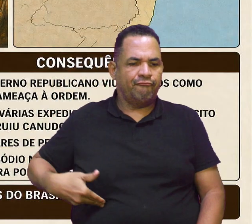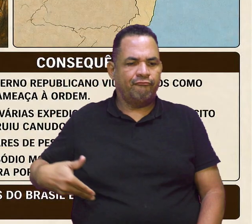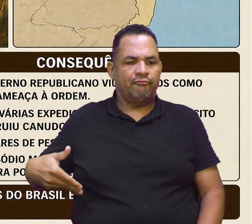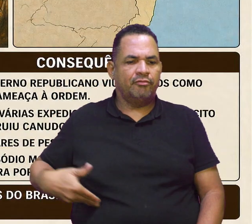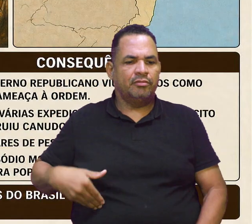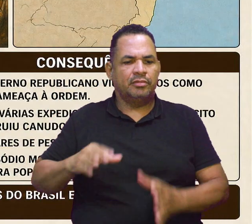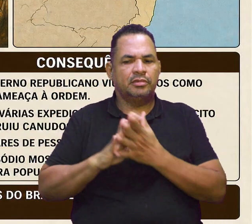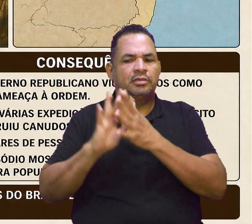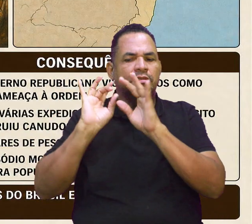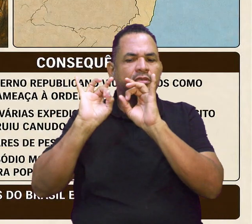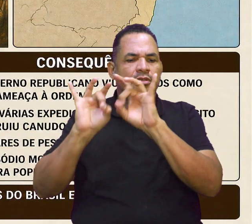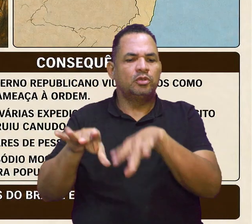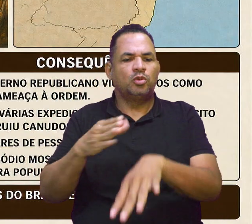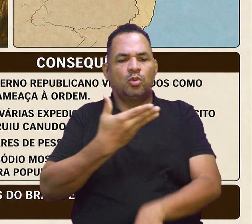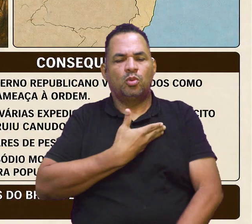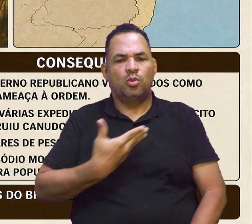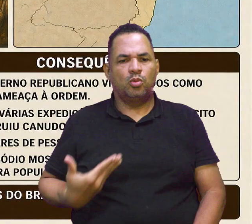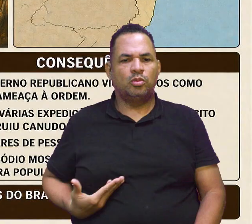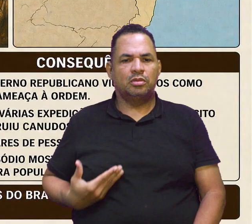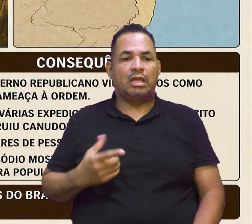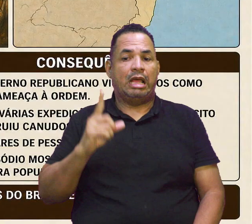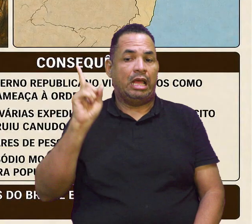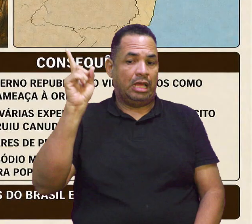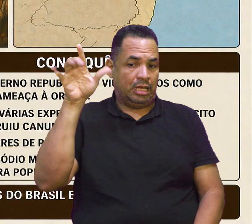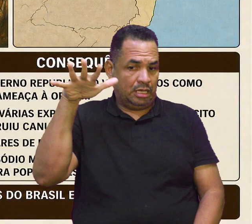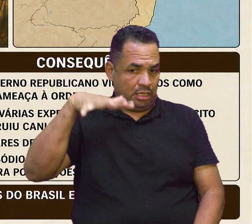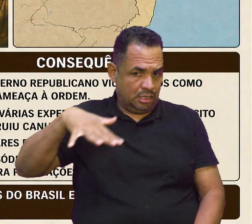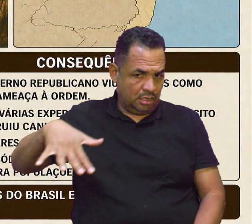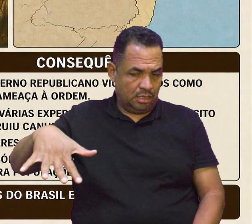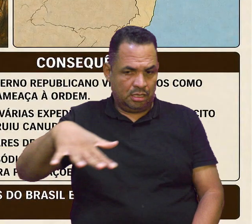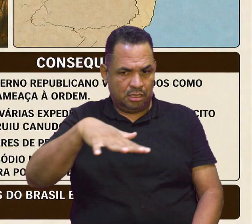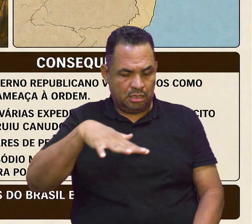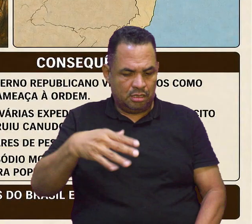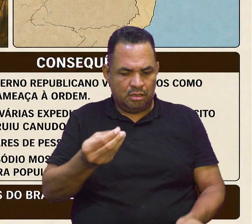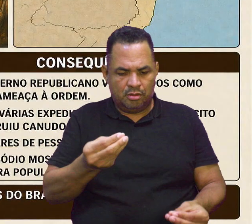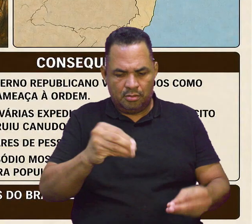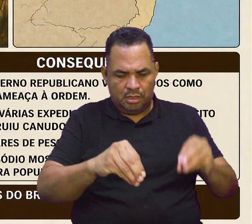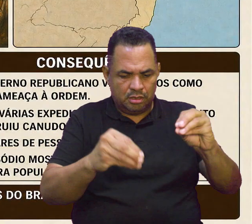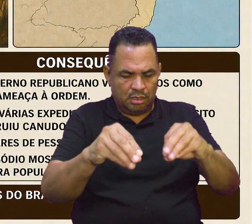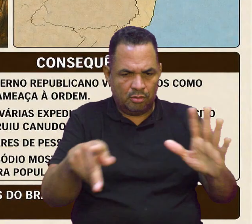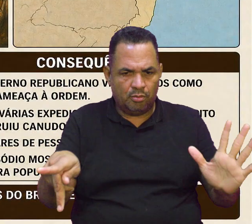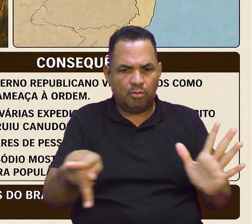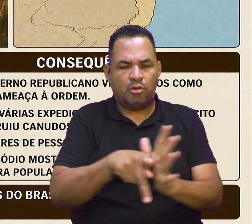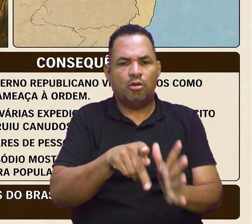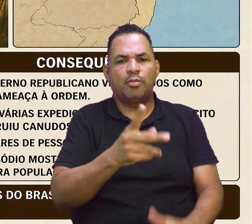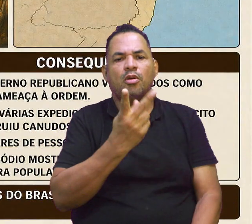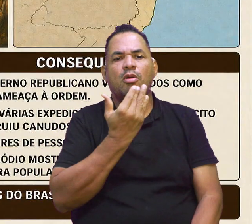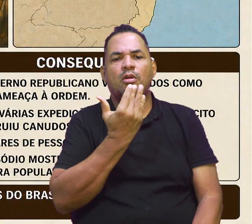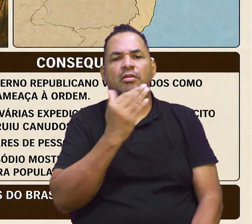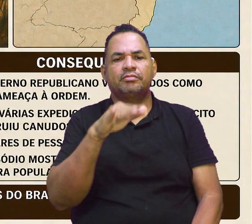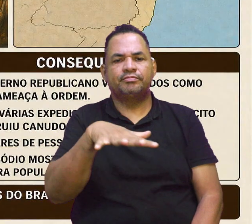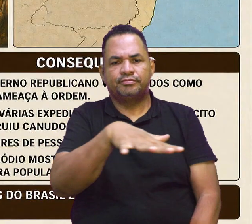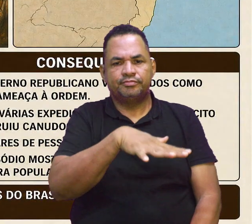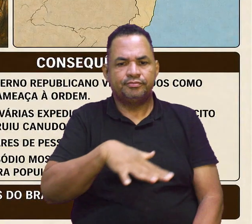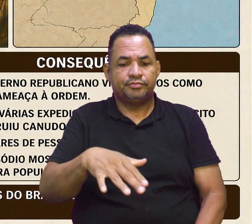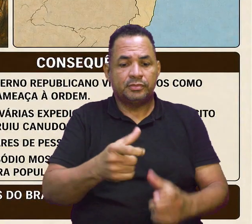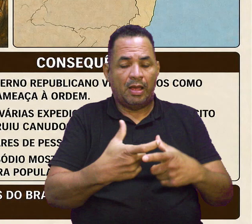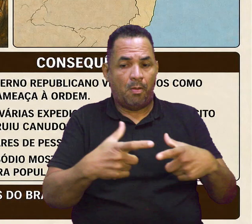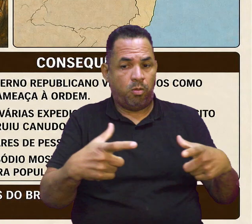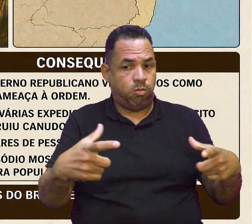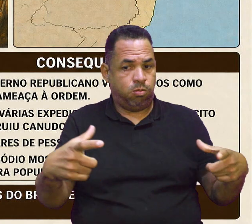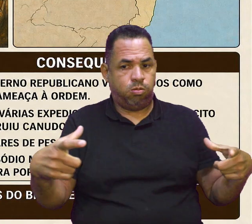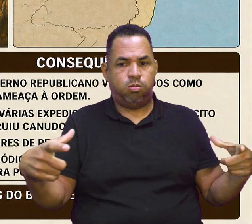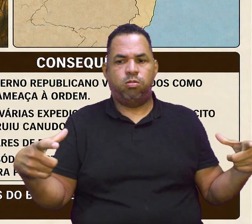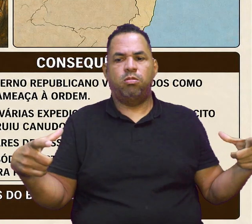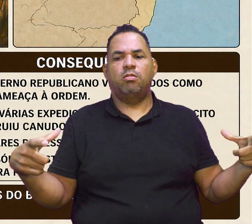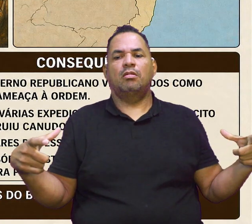governo. Então, lá em Canudos, eles plantavam o seu próprio alimento. Então, esse arraial está crescendo, está com muita